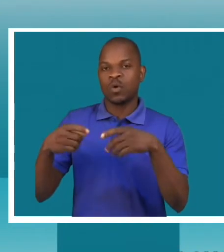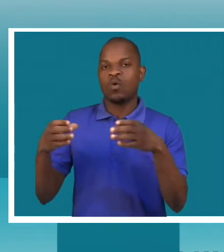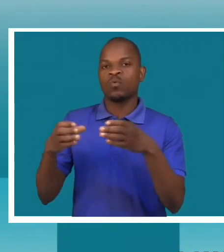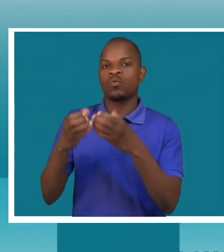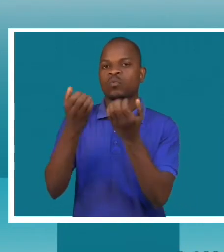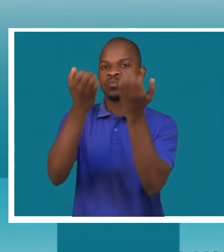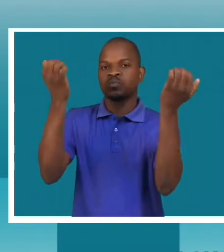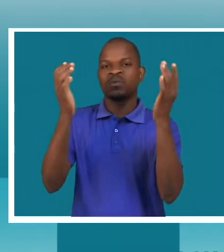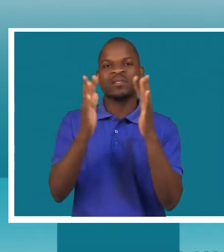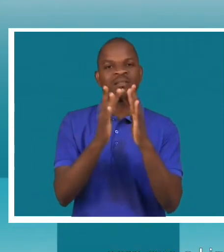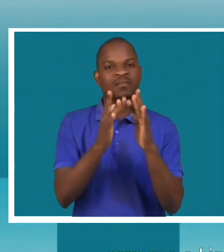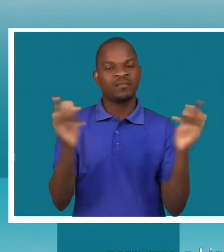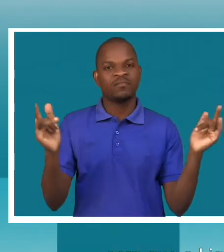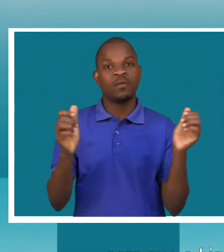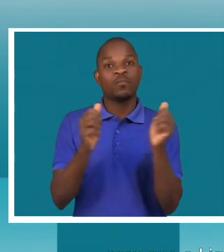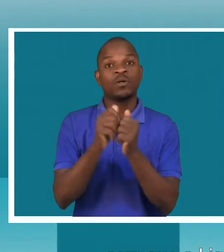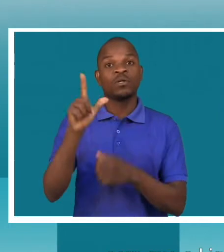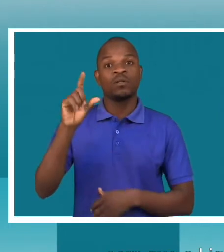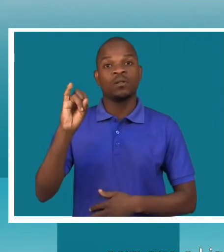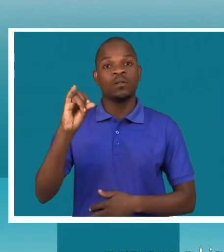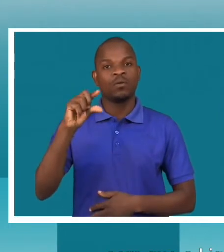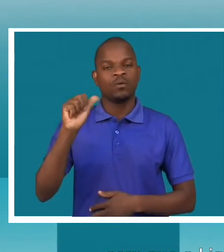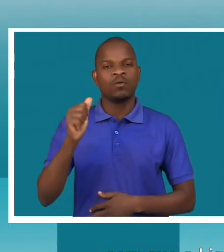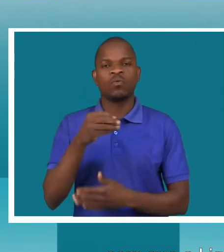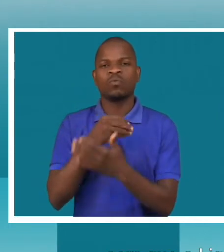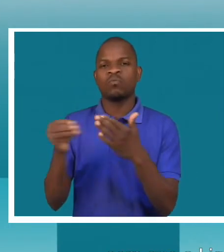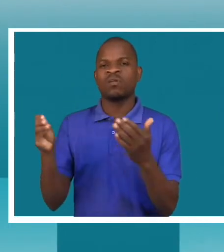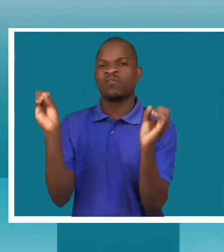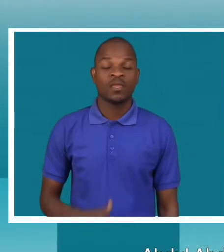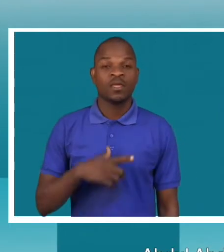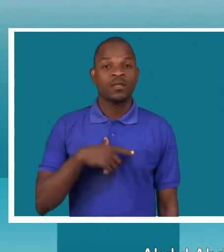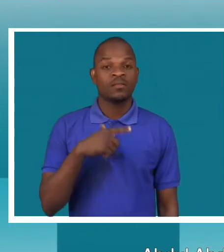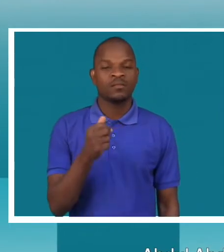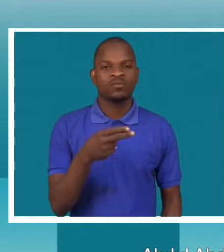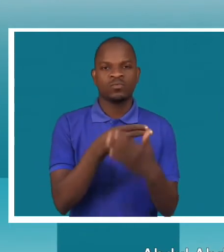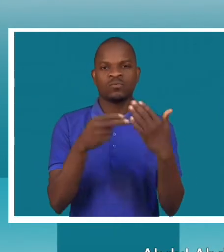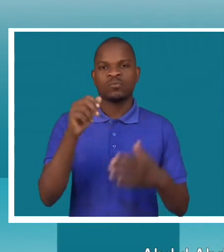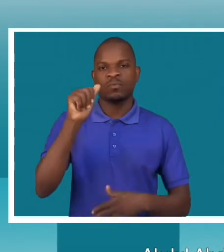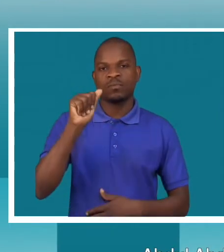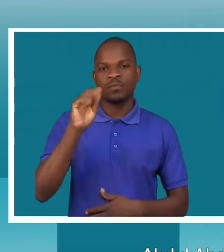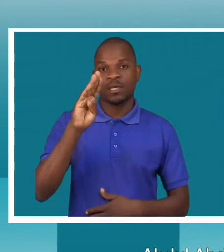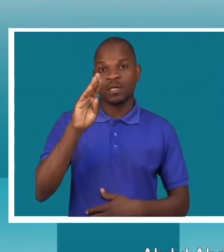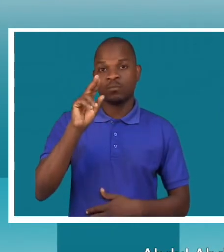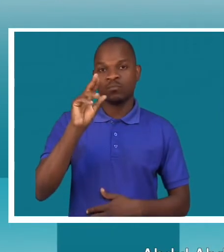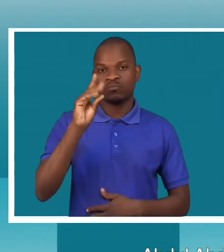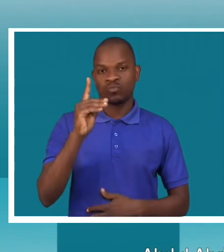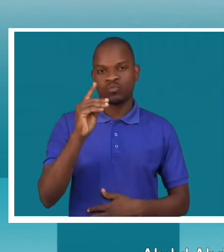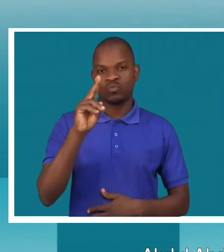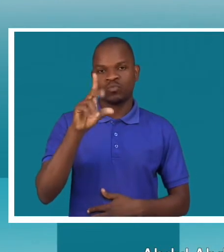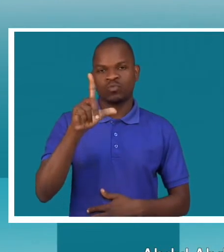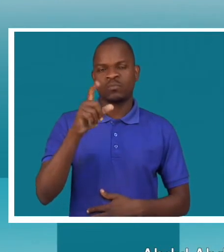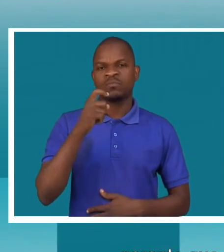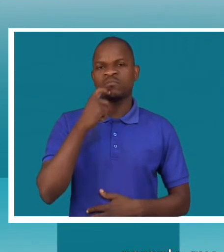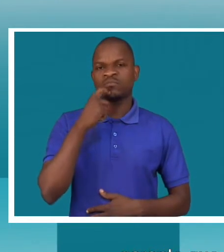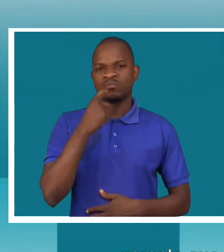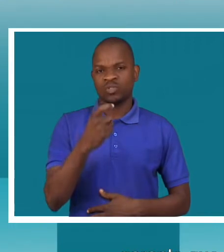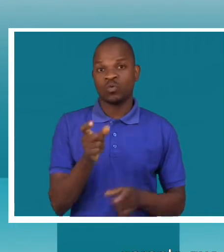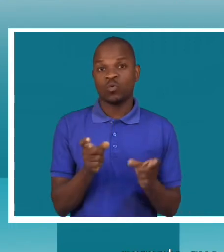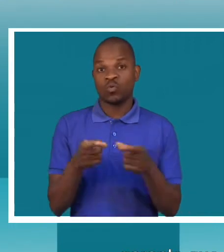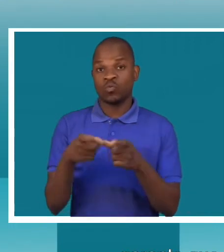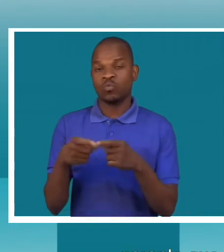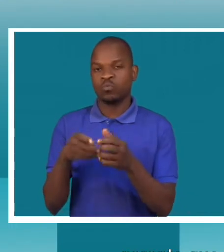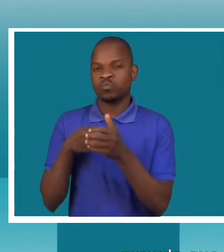na equipe sênior à vontade, e sem que a liga tenha que ir comprar jogadores. Abdul Abdullah, técnico da Federação Moçambicana de Futebol, garante